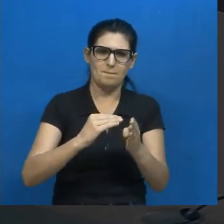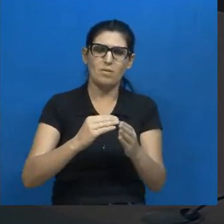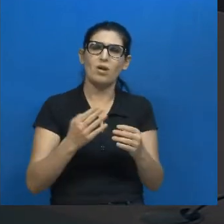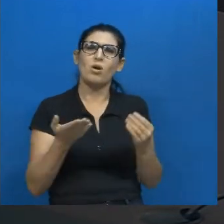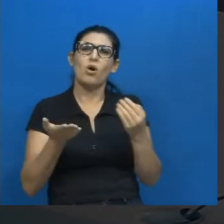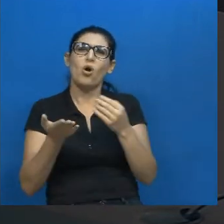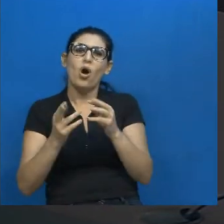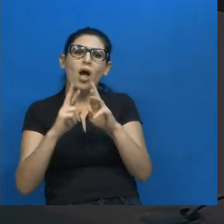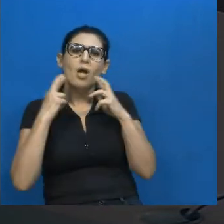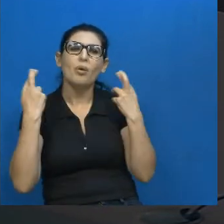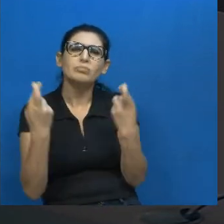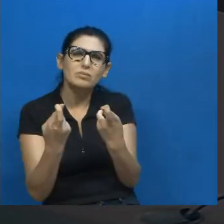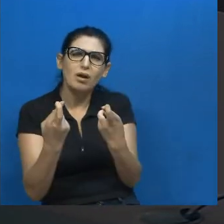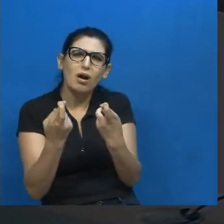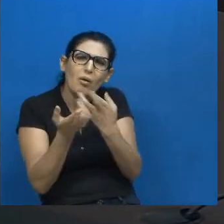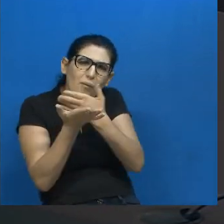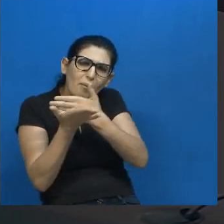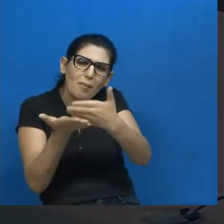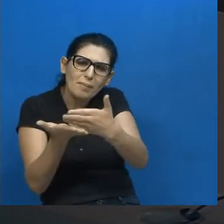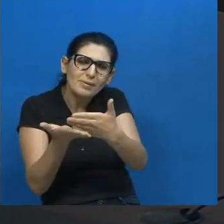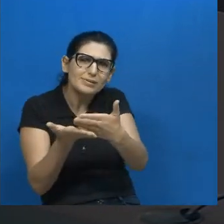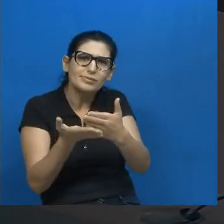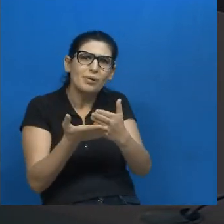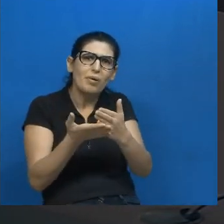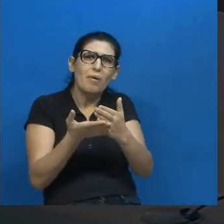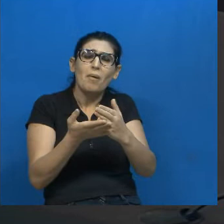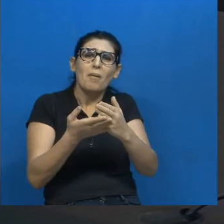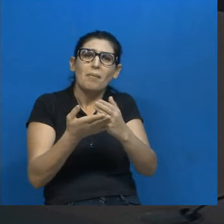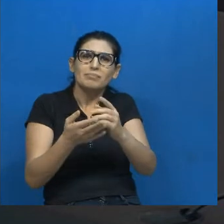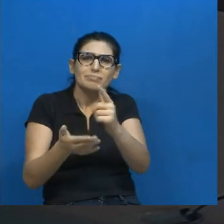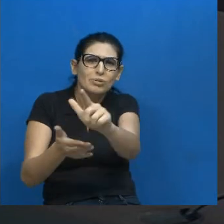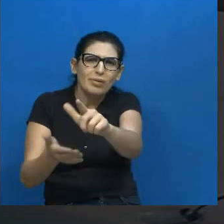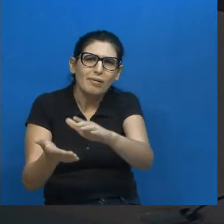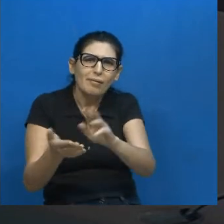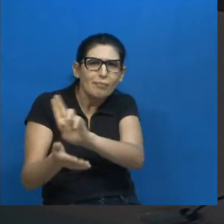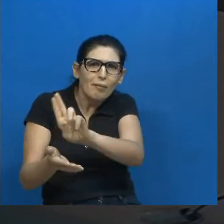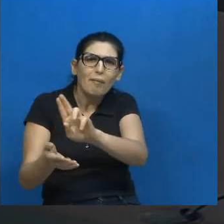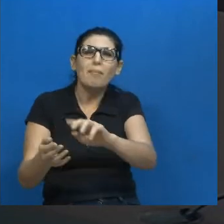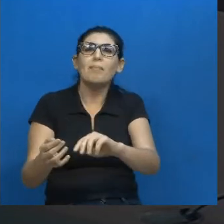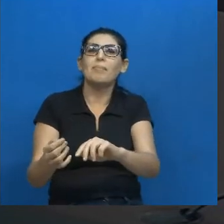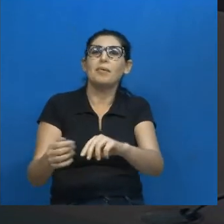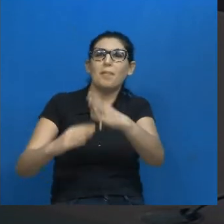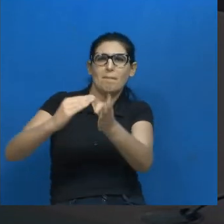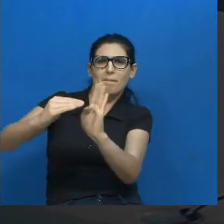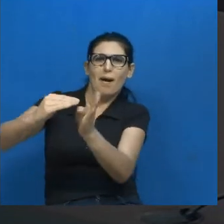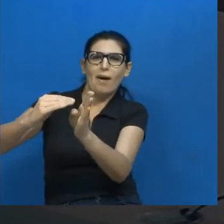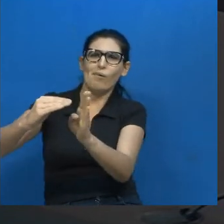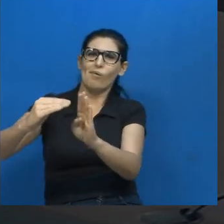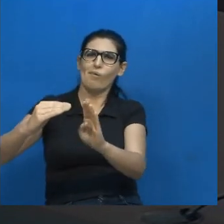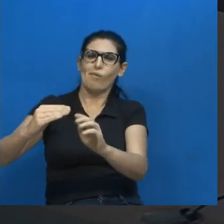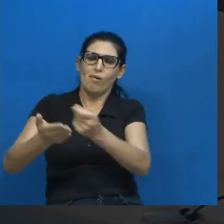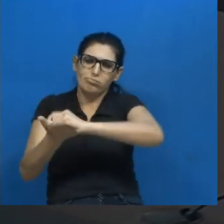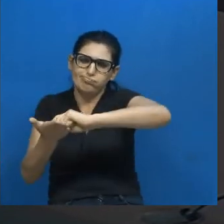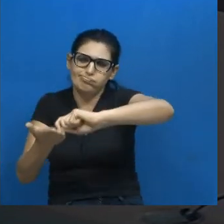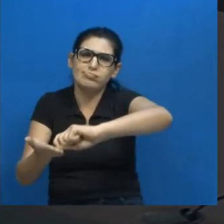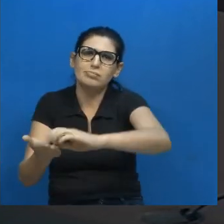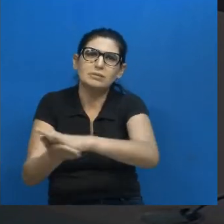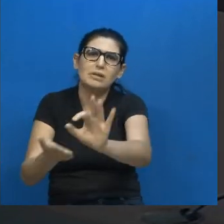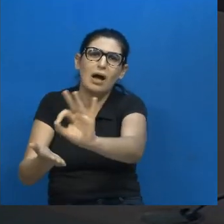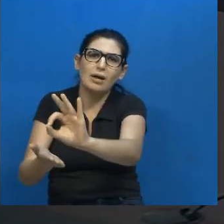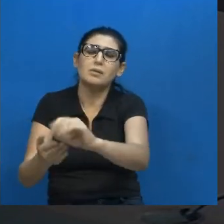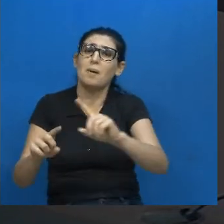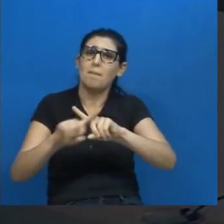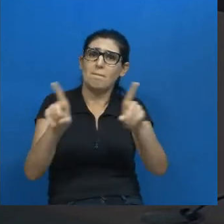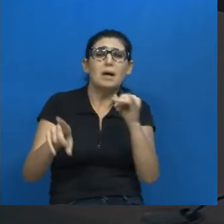estava incluído no meio. Se não fosse Isaías Santana chamar vocês lá e eu presente, o Parque Minha Lua não estava incluído. Ele estava por fora